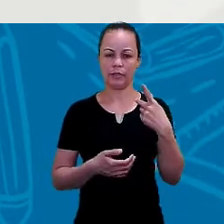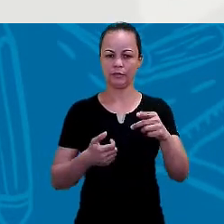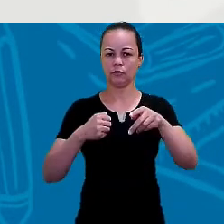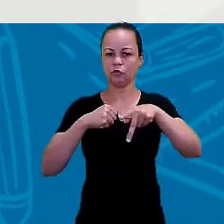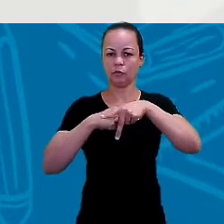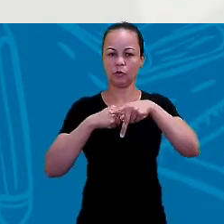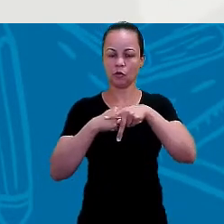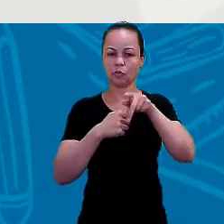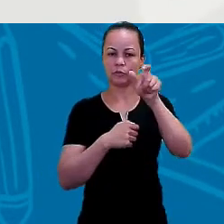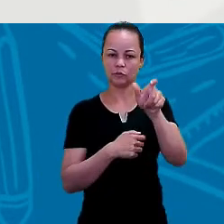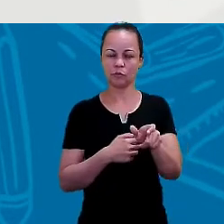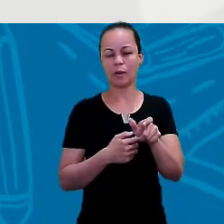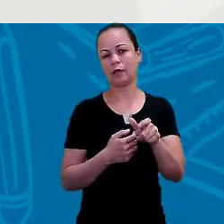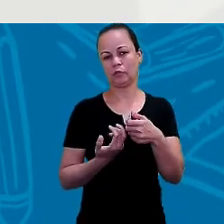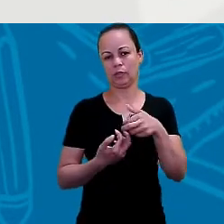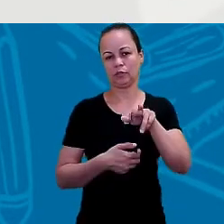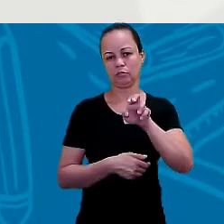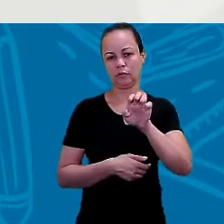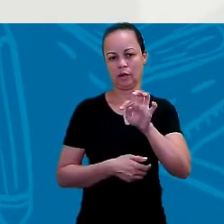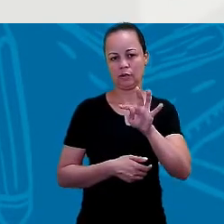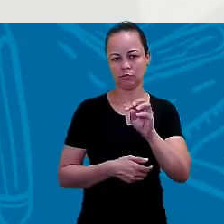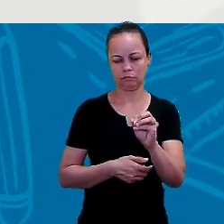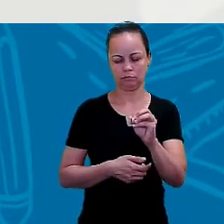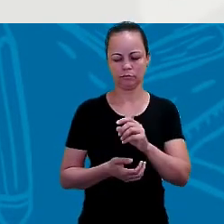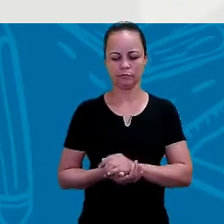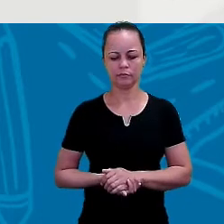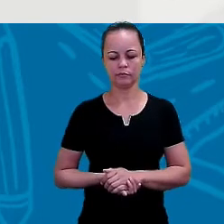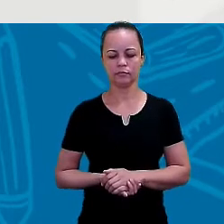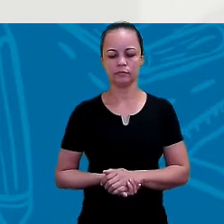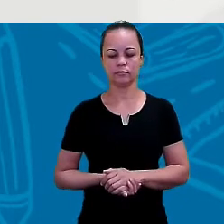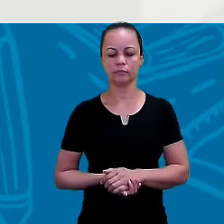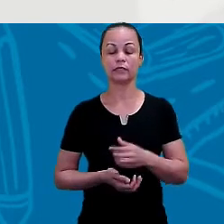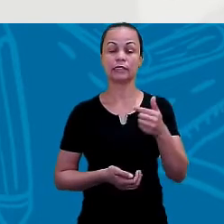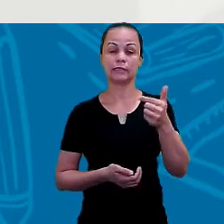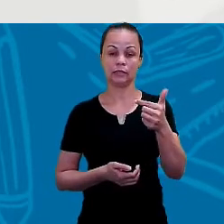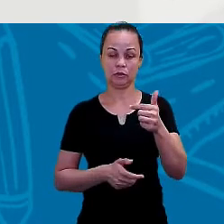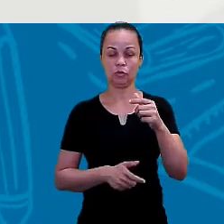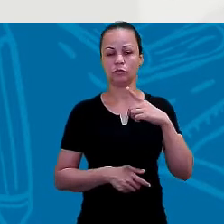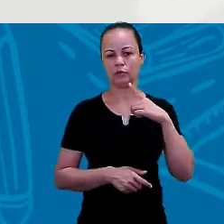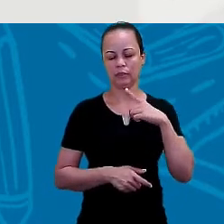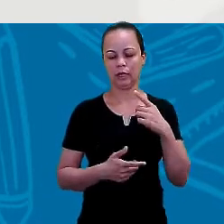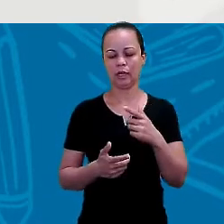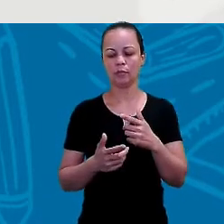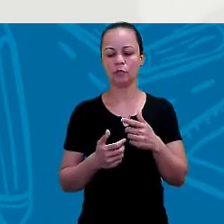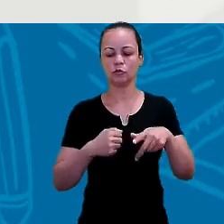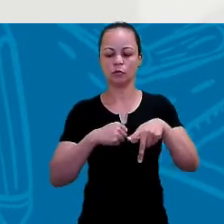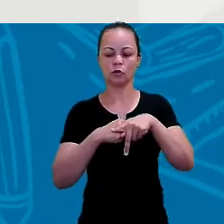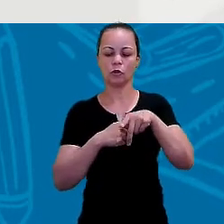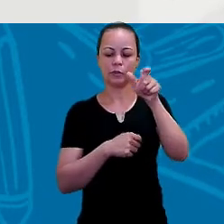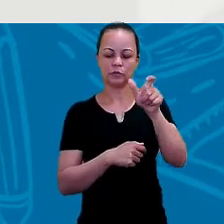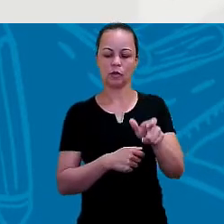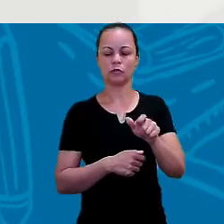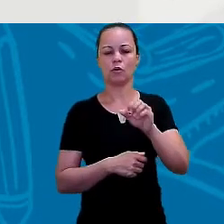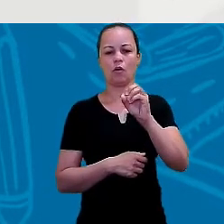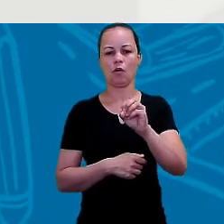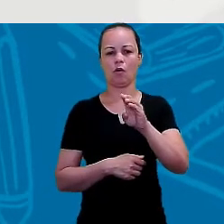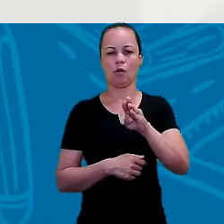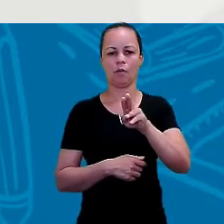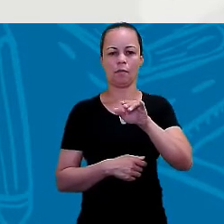pronomes pessoais do caso reto. Em segundo, nós temos os pronomes pessoais do caso